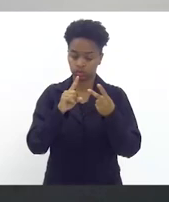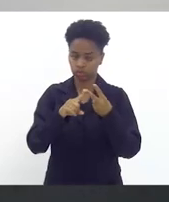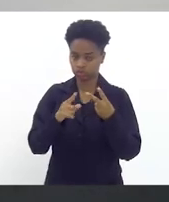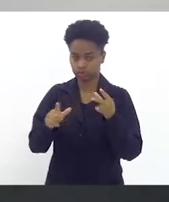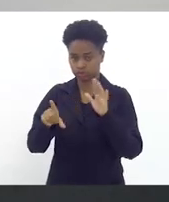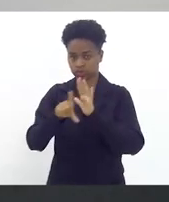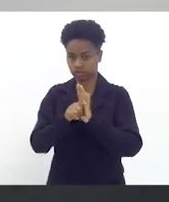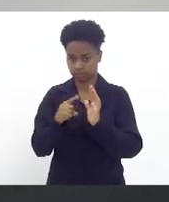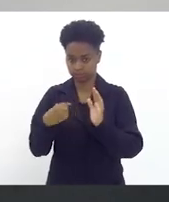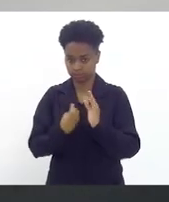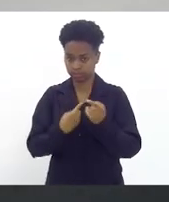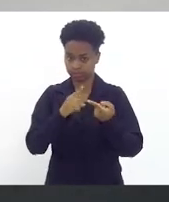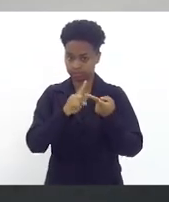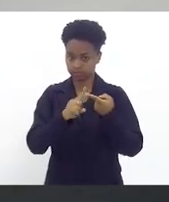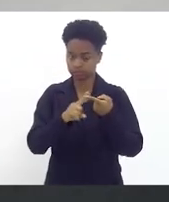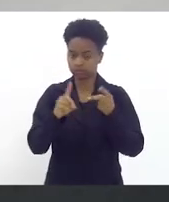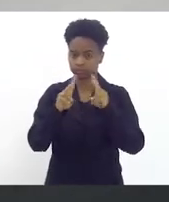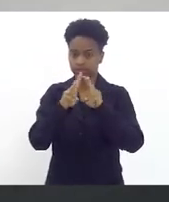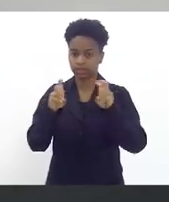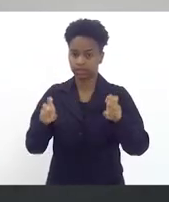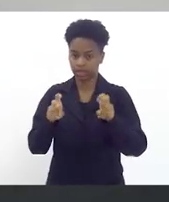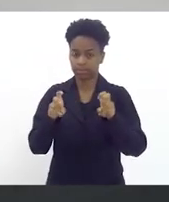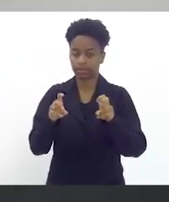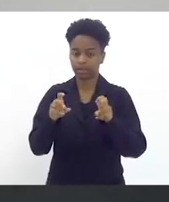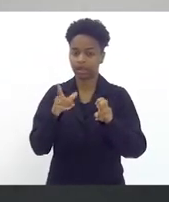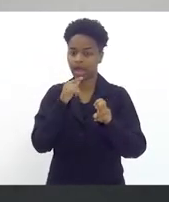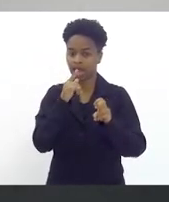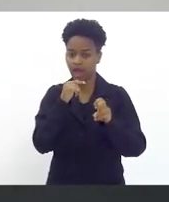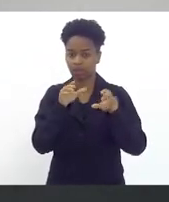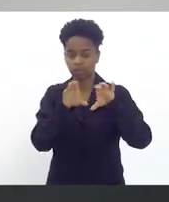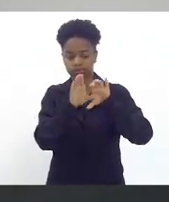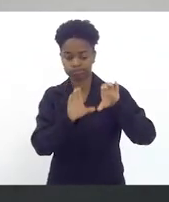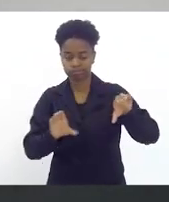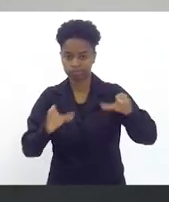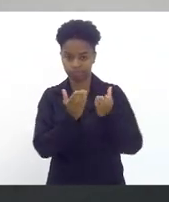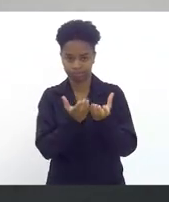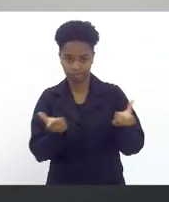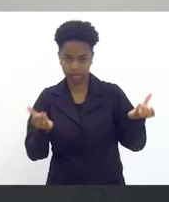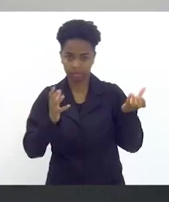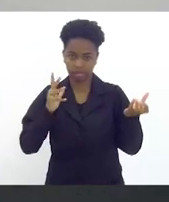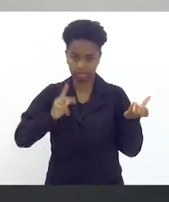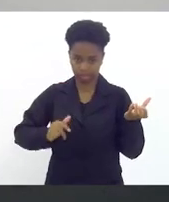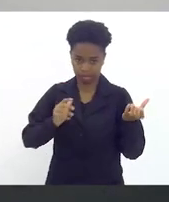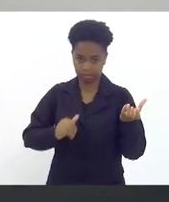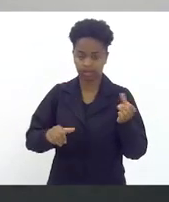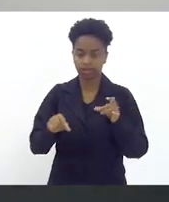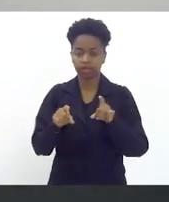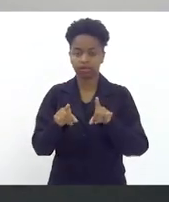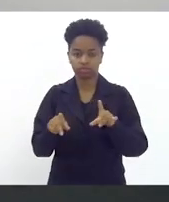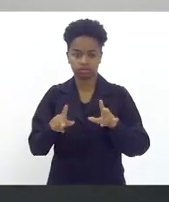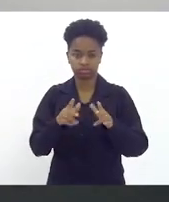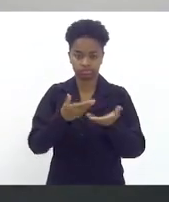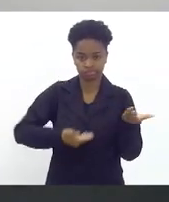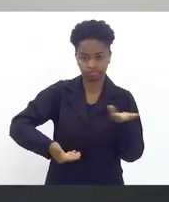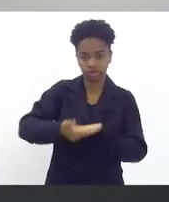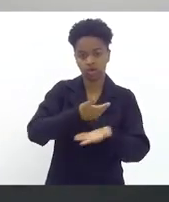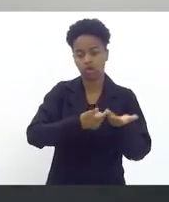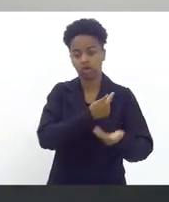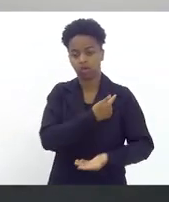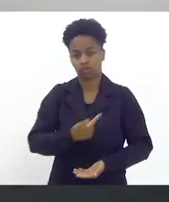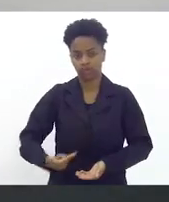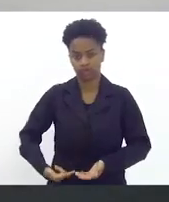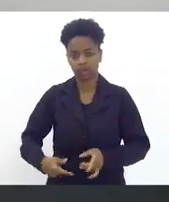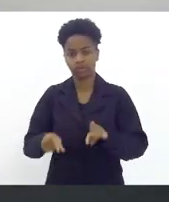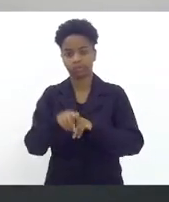uma sobre a integração do saneamento entre a esfera do governo das prefeituras e as concessionárias